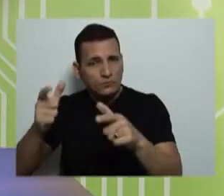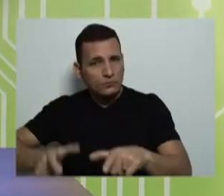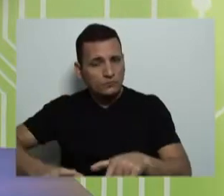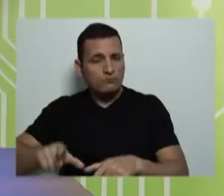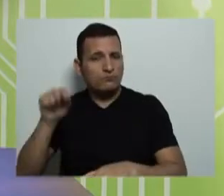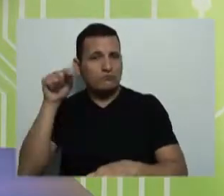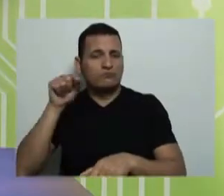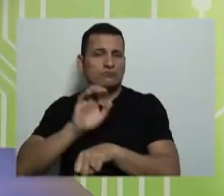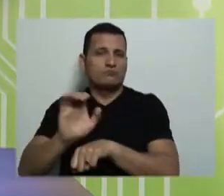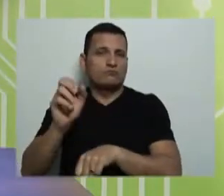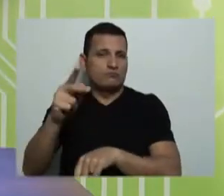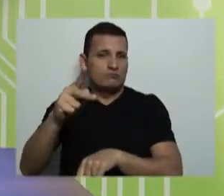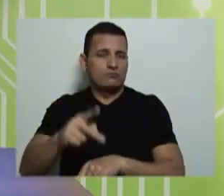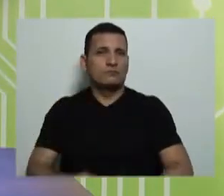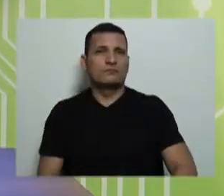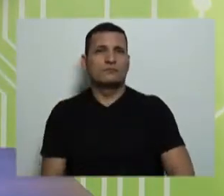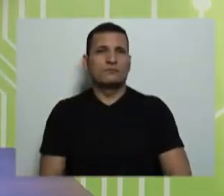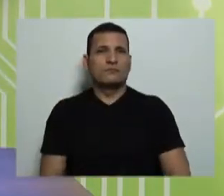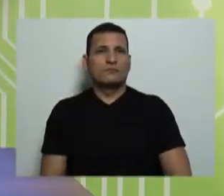estágio. Tá certo?